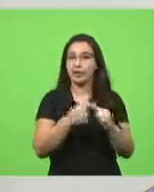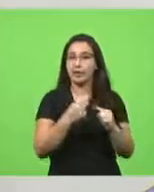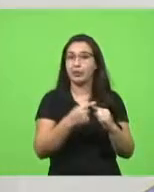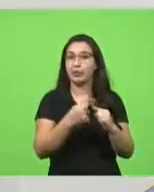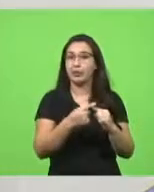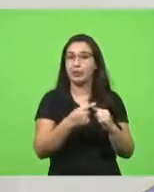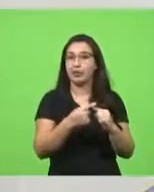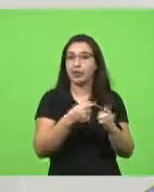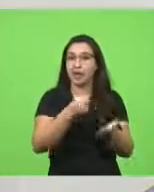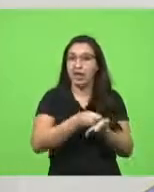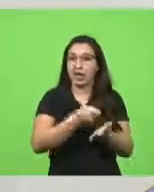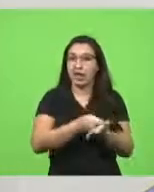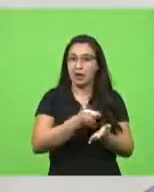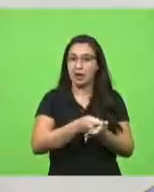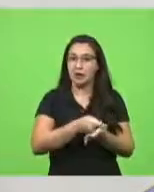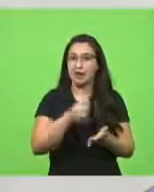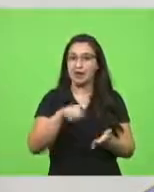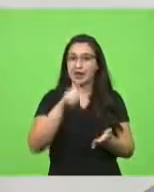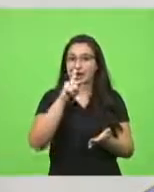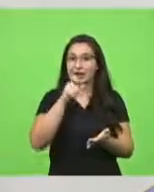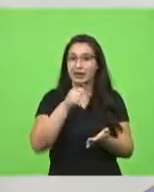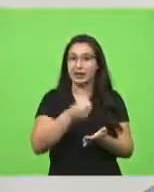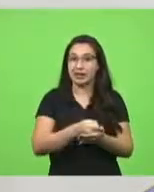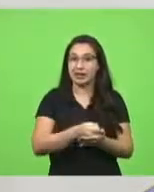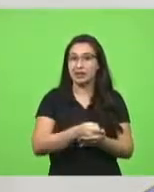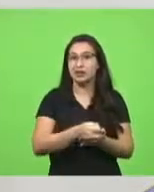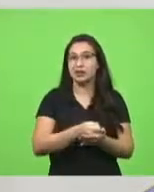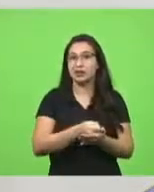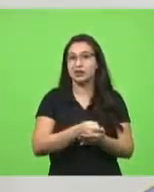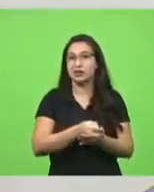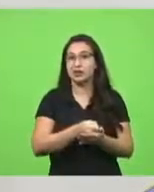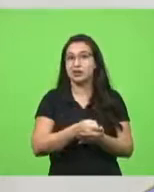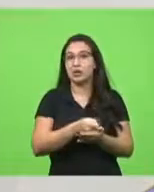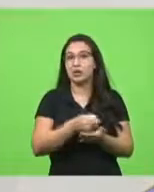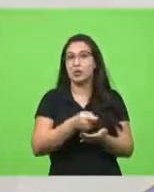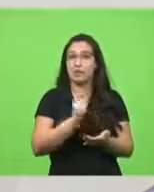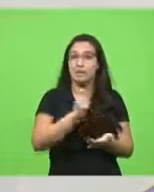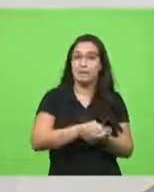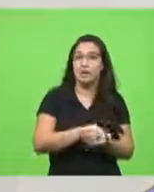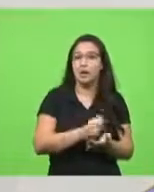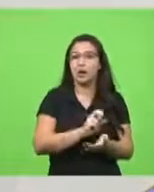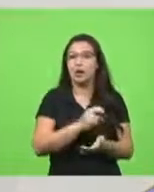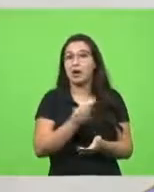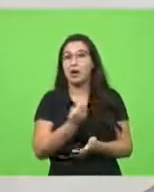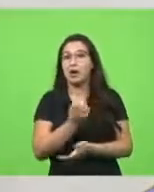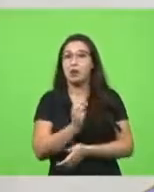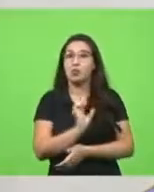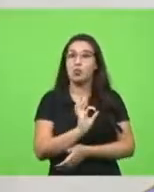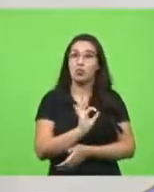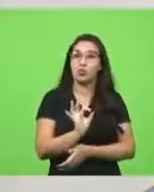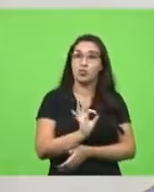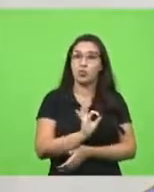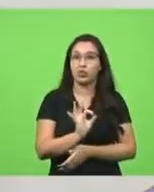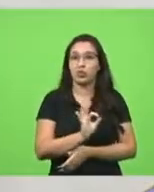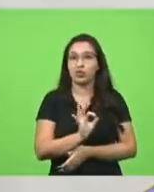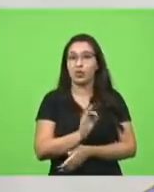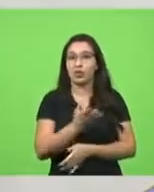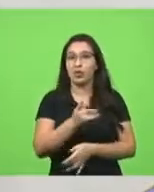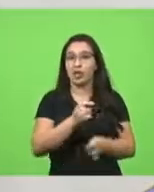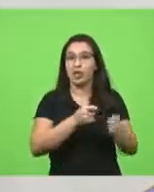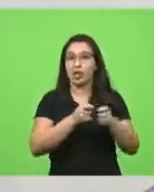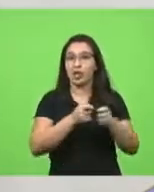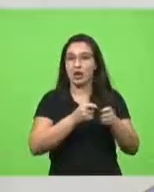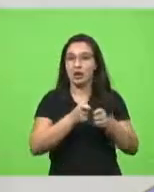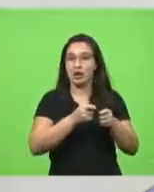uma decisão de cobrar ou não cobrar da administradora, da empreendedora de transmissão